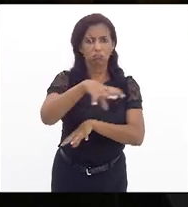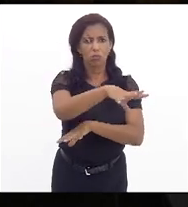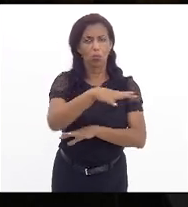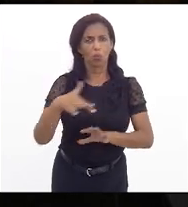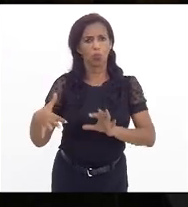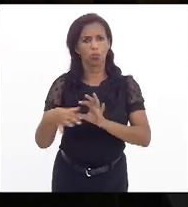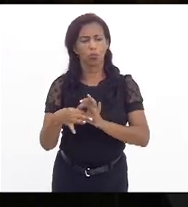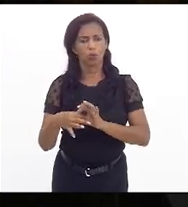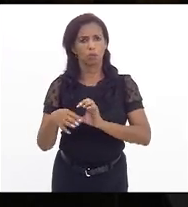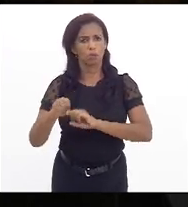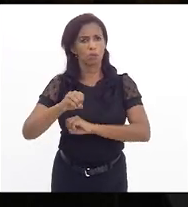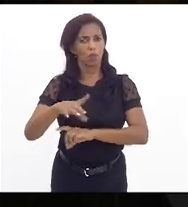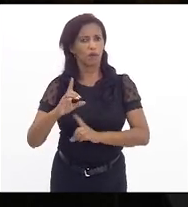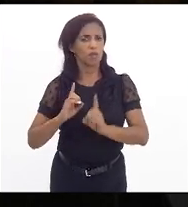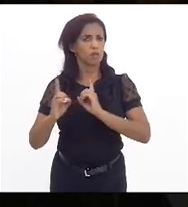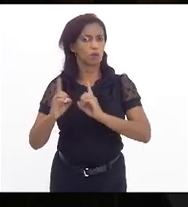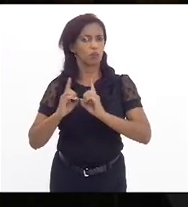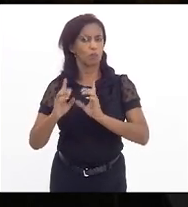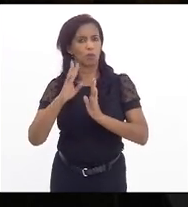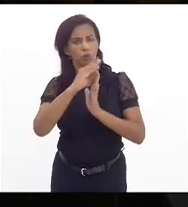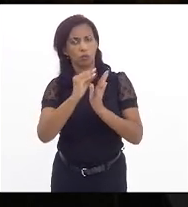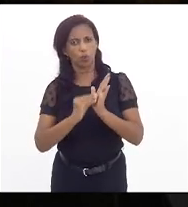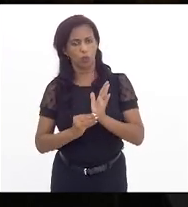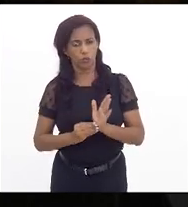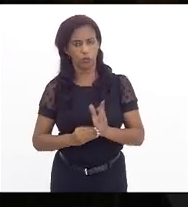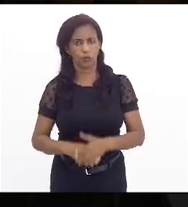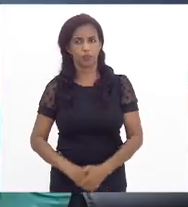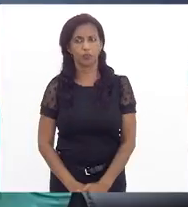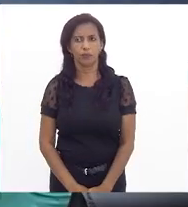educação fazerem um debate sobre o seu conteúdo.